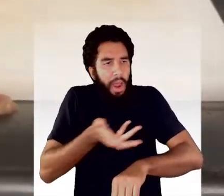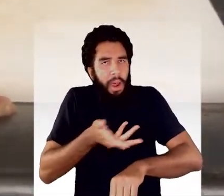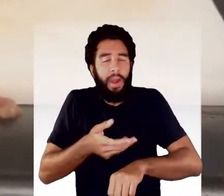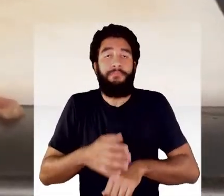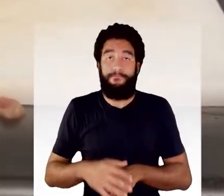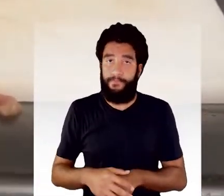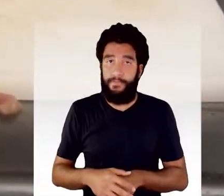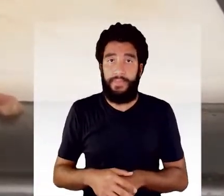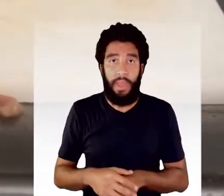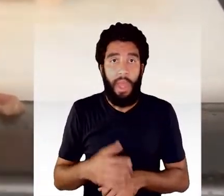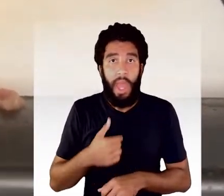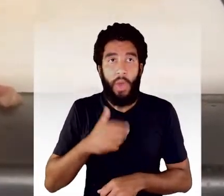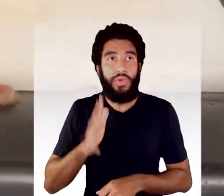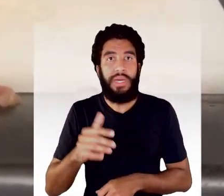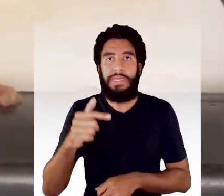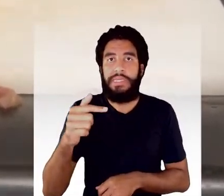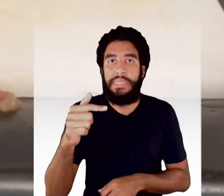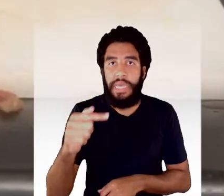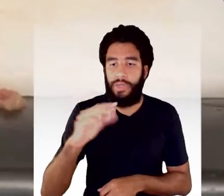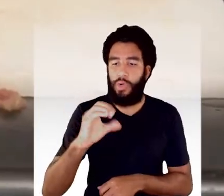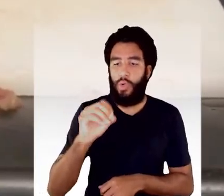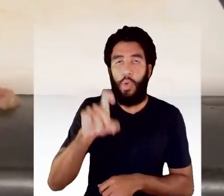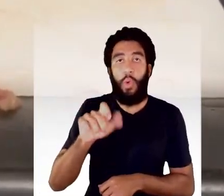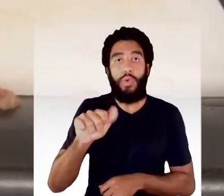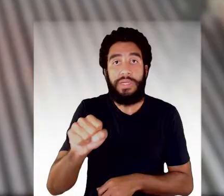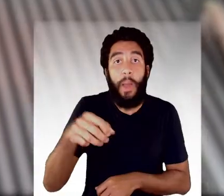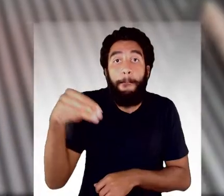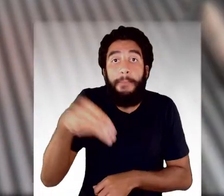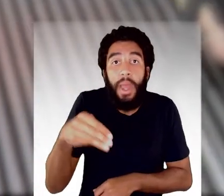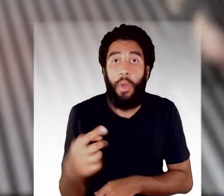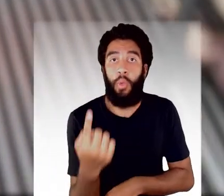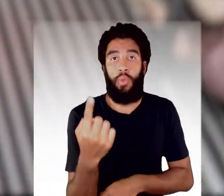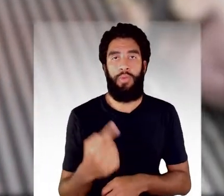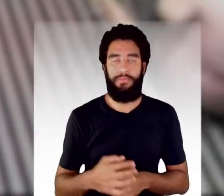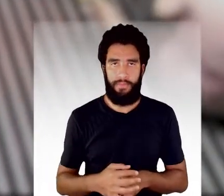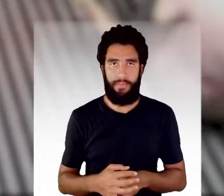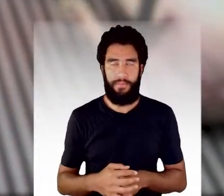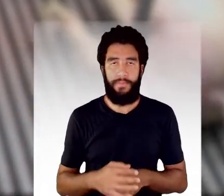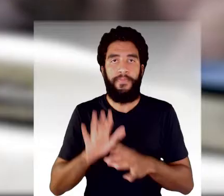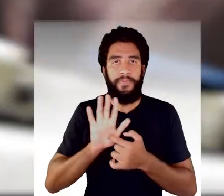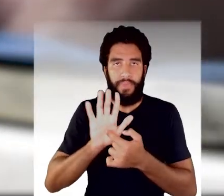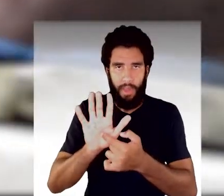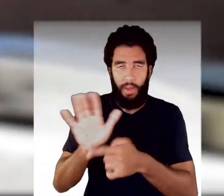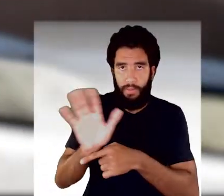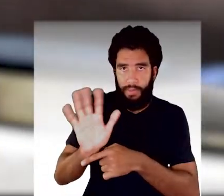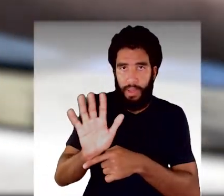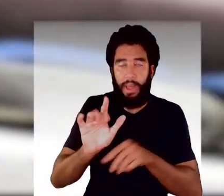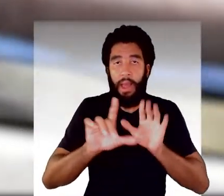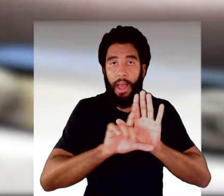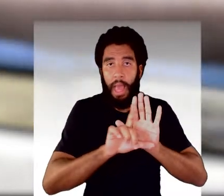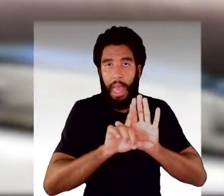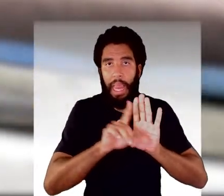desse produção. Eu já desossava 7 coxas por minuto. O documentário deu luz à realidade de descaso às